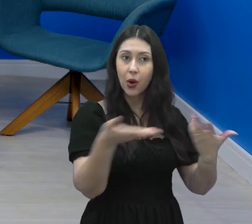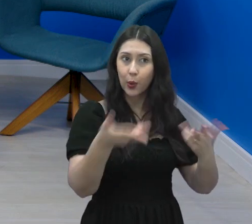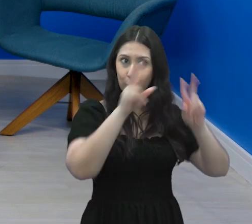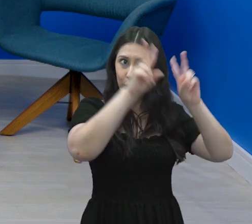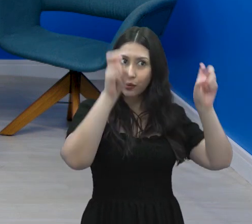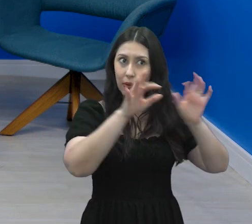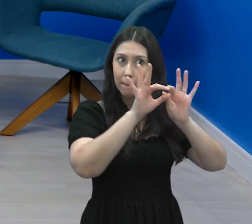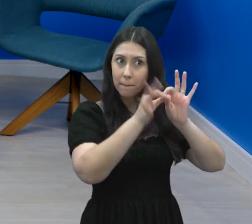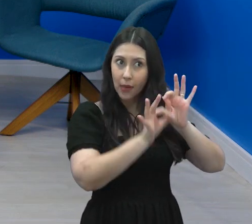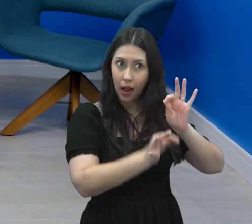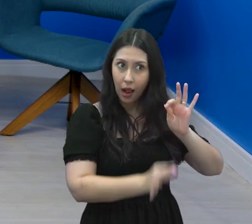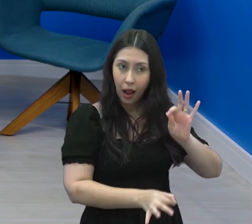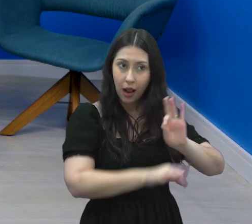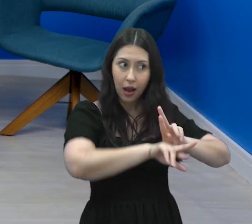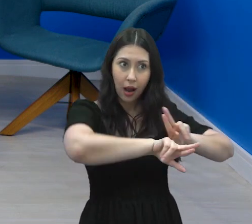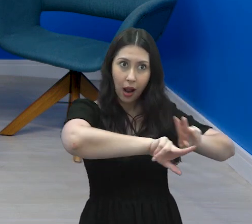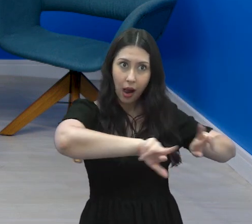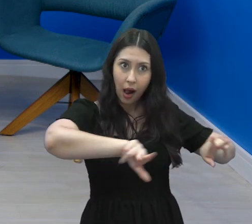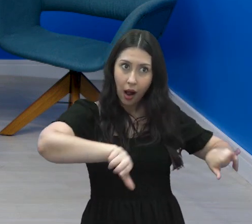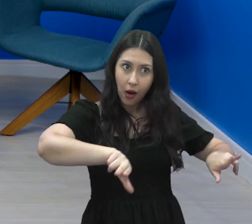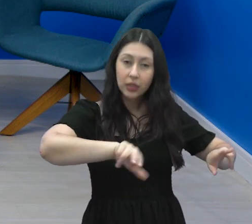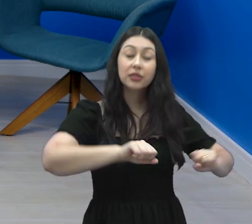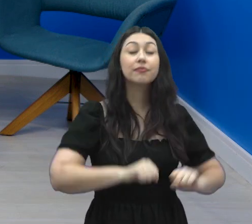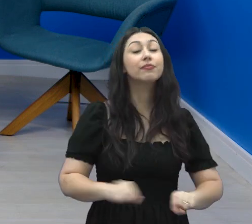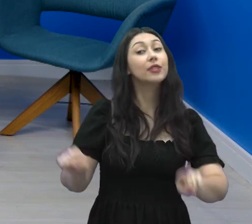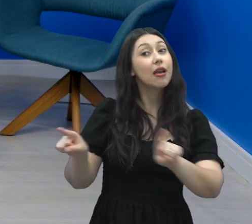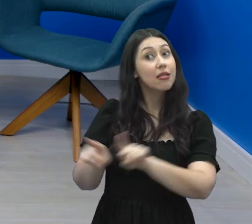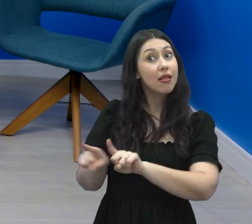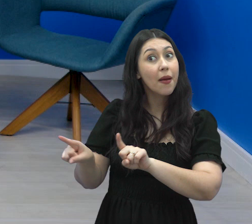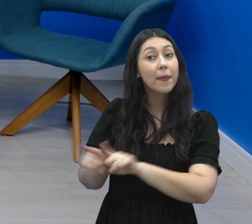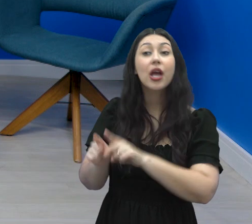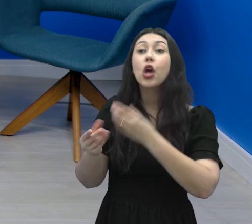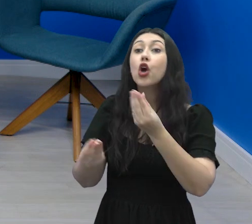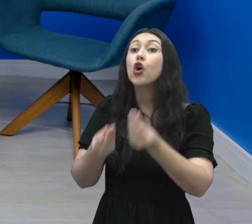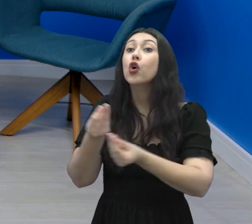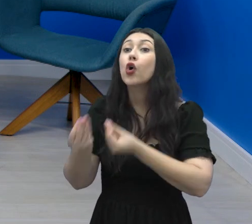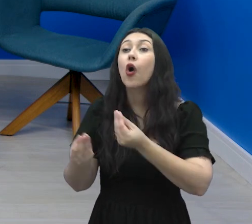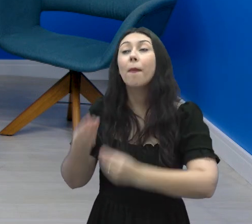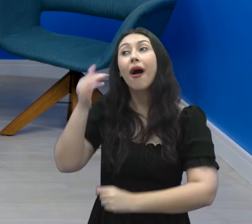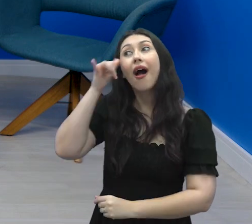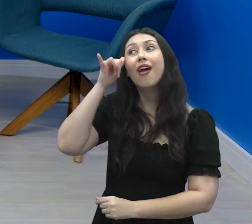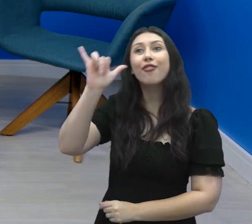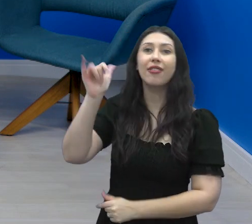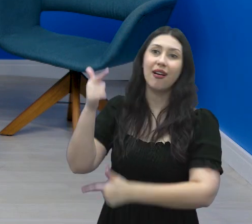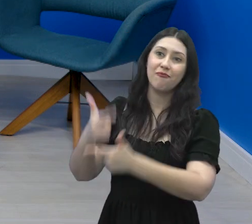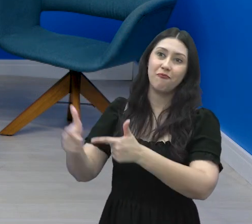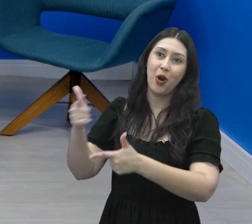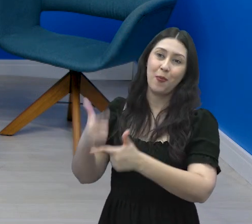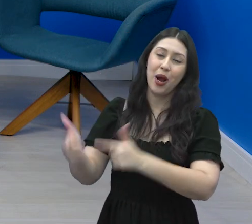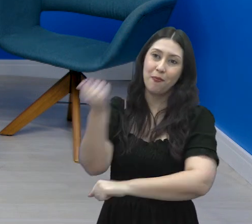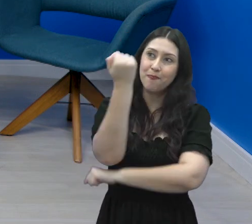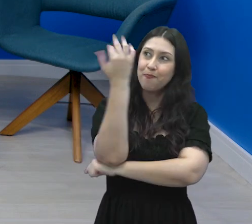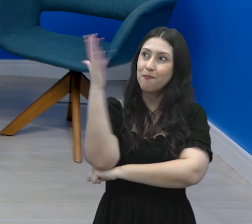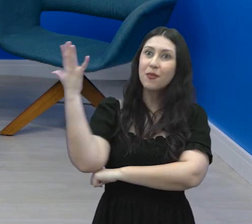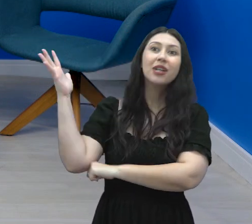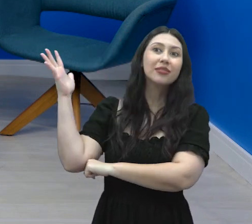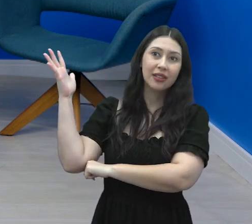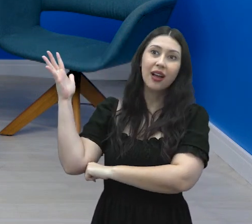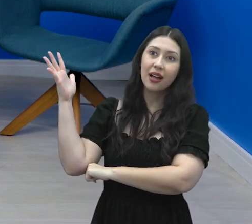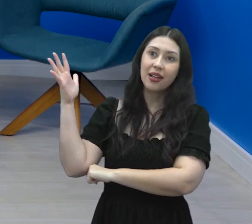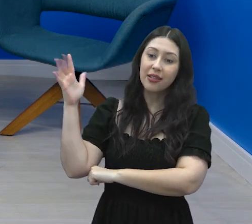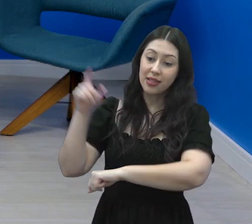população. O tema de hoje foi muito amplo, né? Falamos sobre muitas coisas. Inclusive sobre como contornar esses impactos